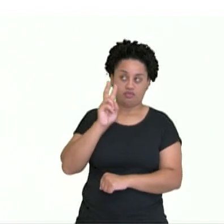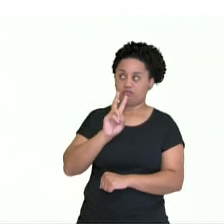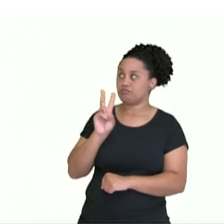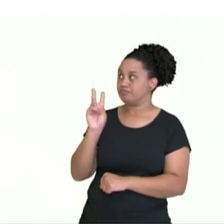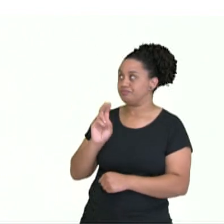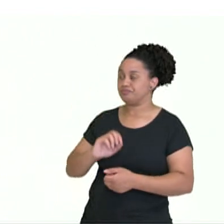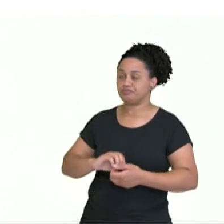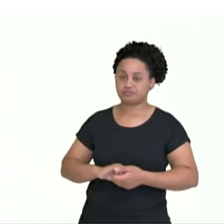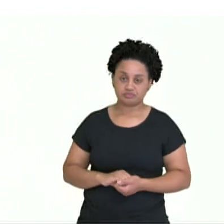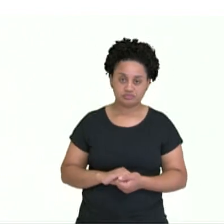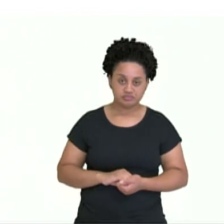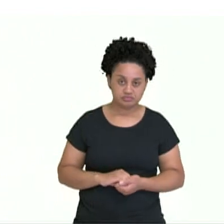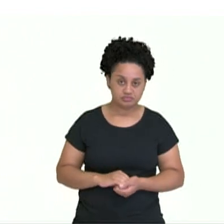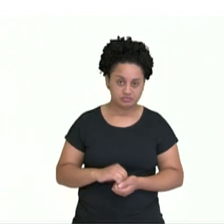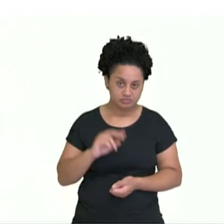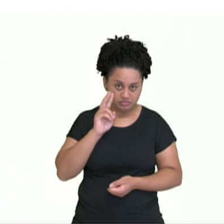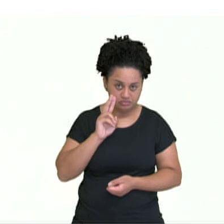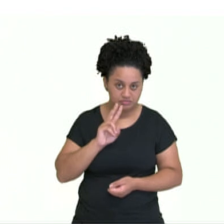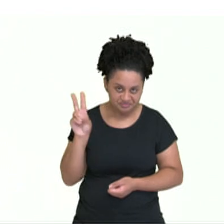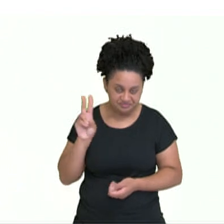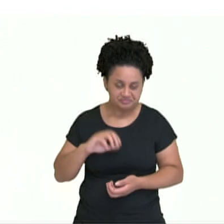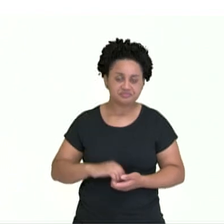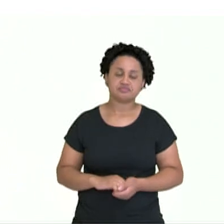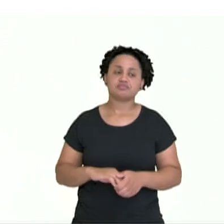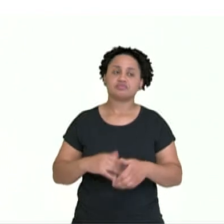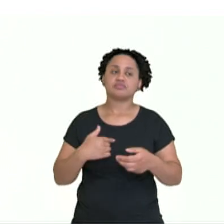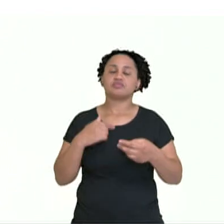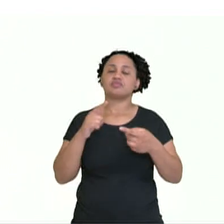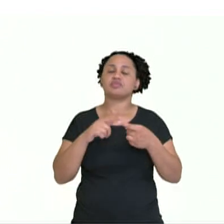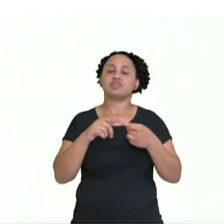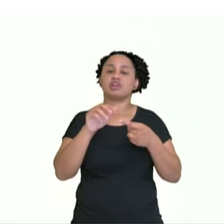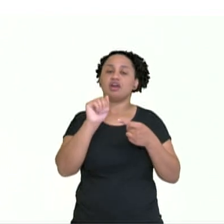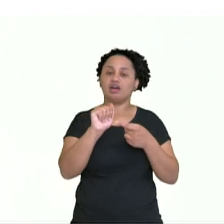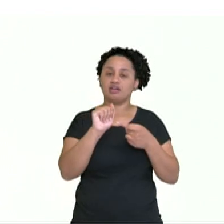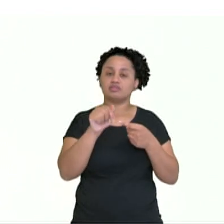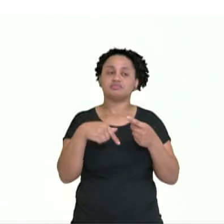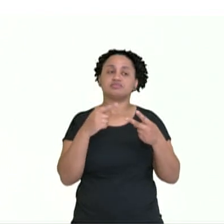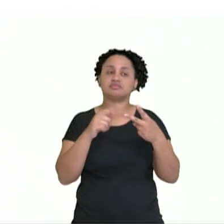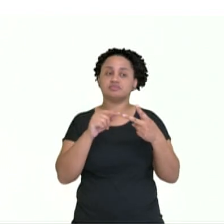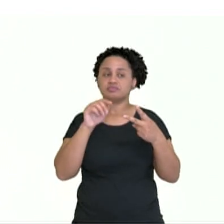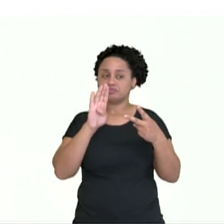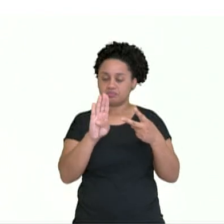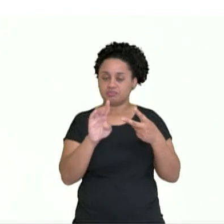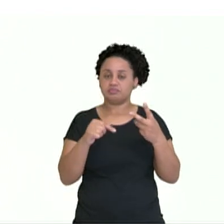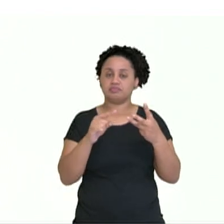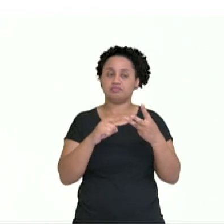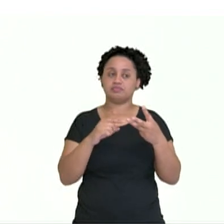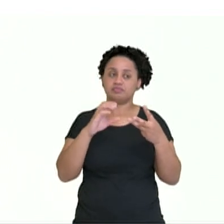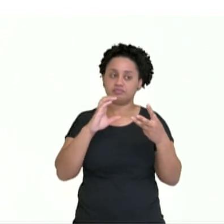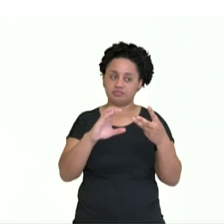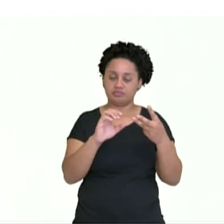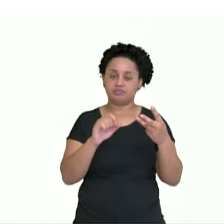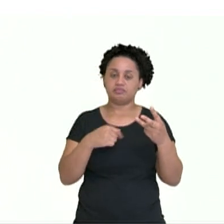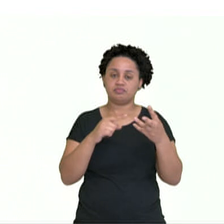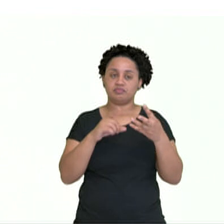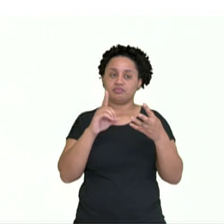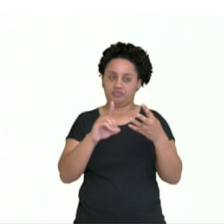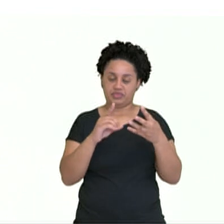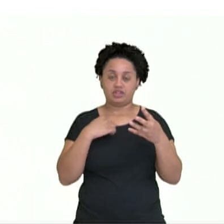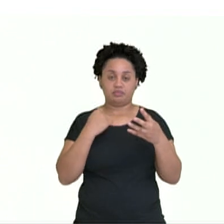la idea. ¿Se acuerdan de la viñeta? Que ela fala assim, outra vez si seguimos vivos, e há uma exclamação, um